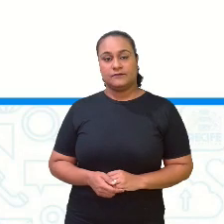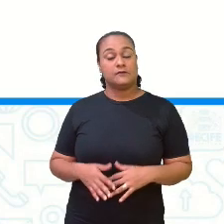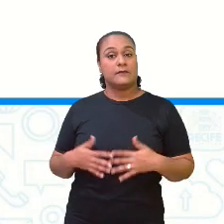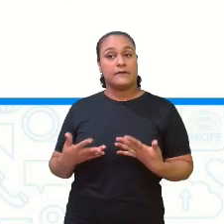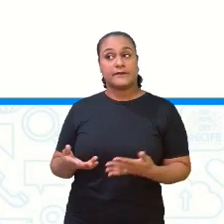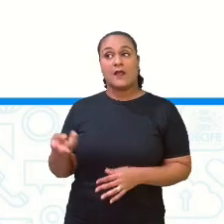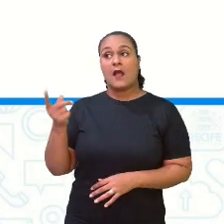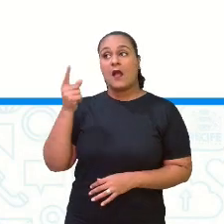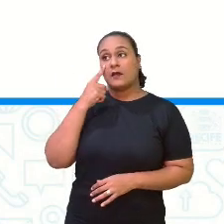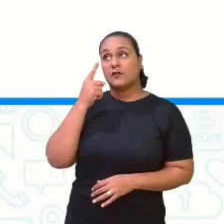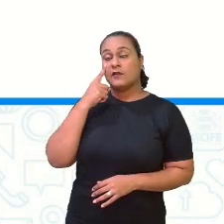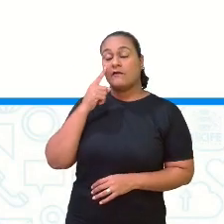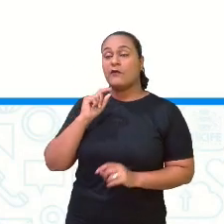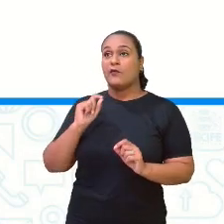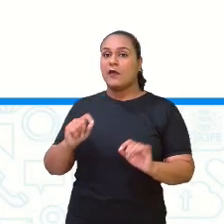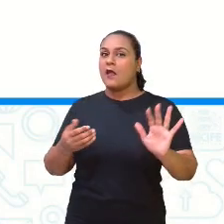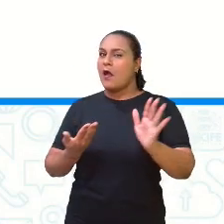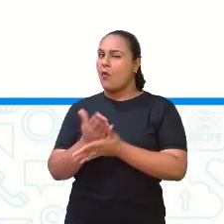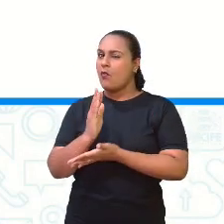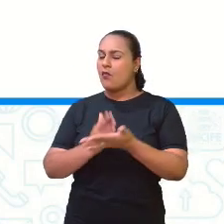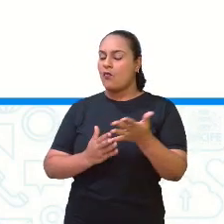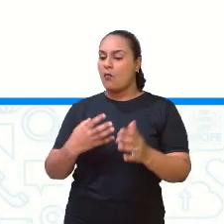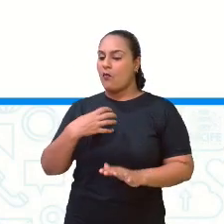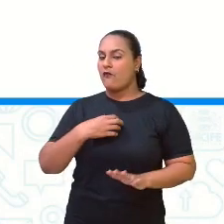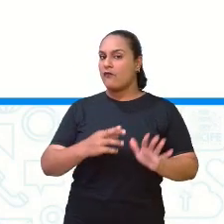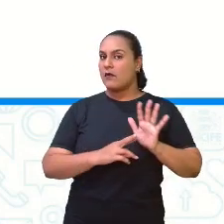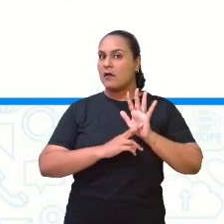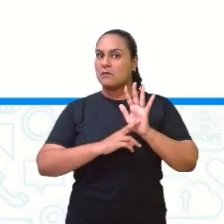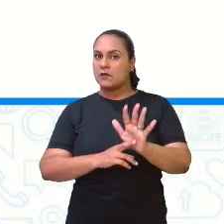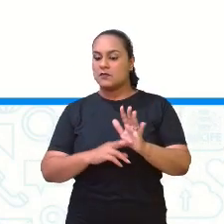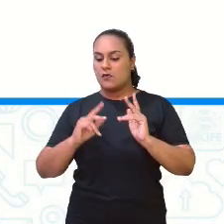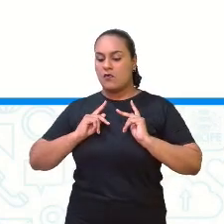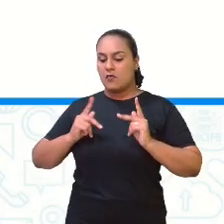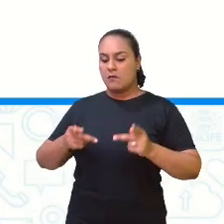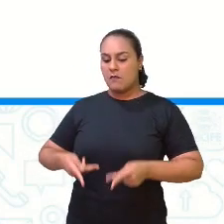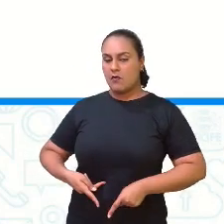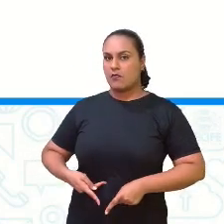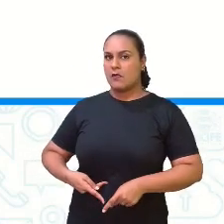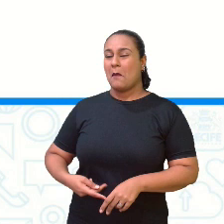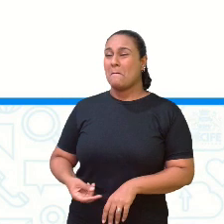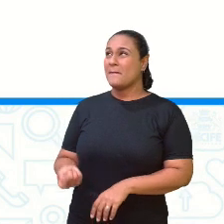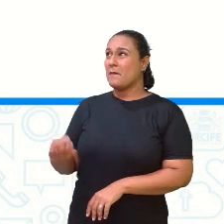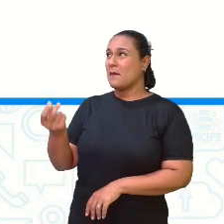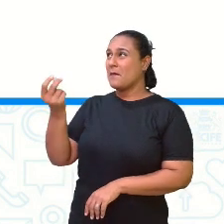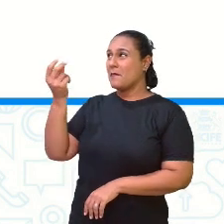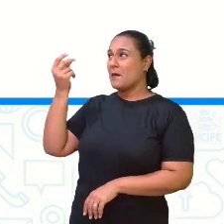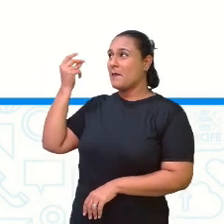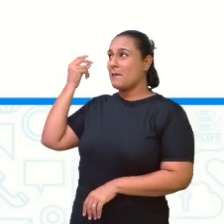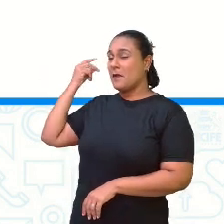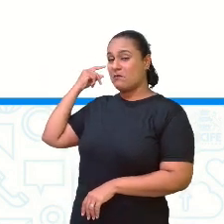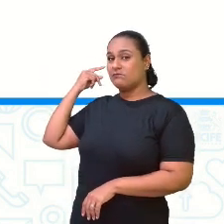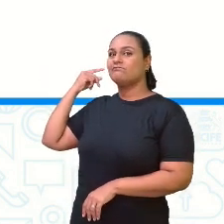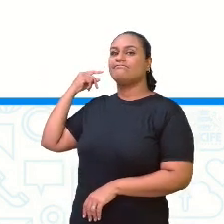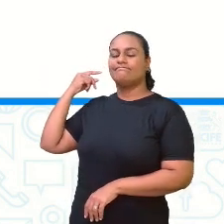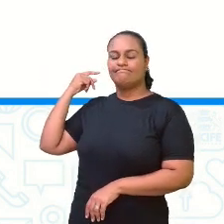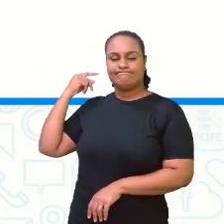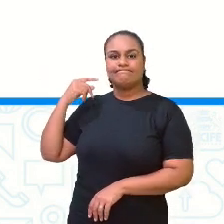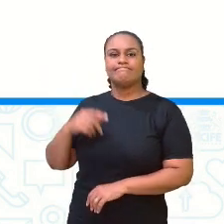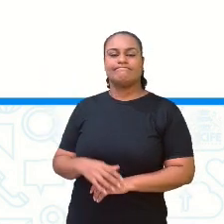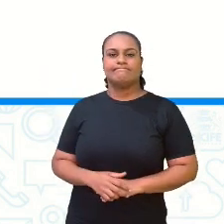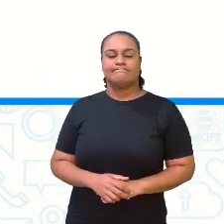viu algumas formas de representação humana desde o passado da humanidade, né, desde a época da pré-história,